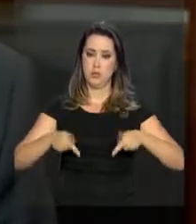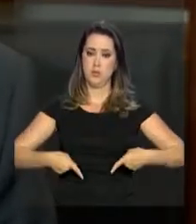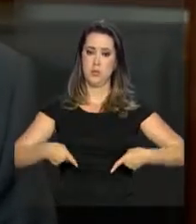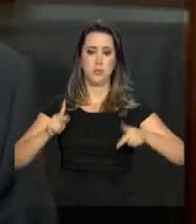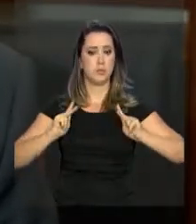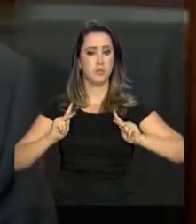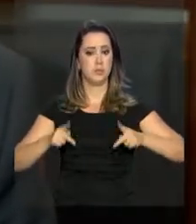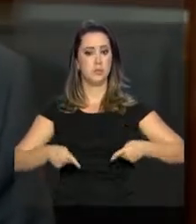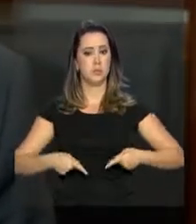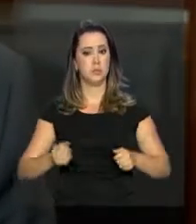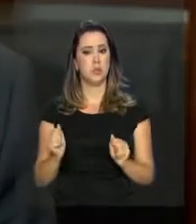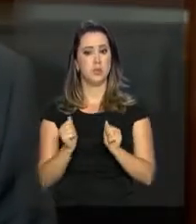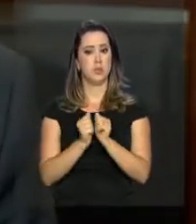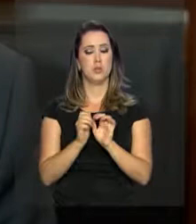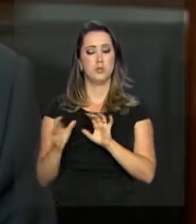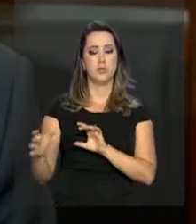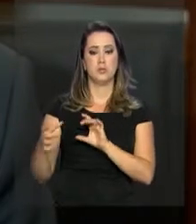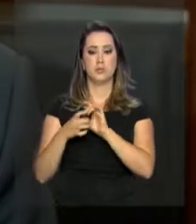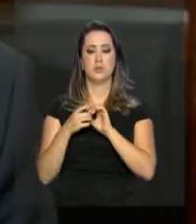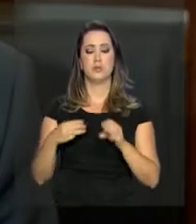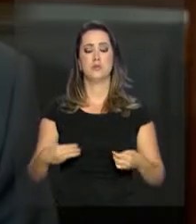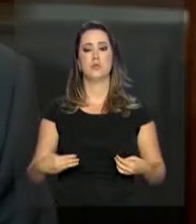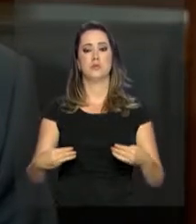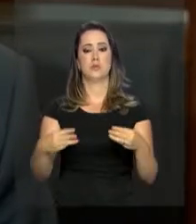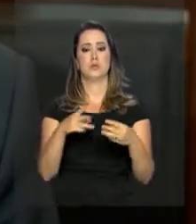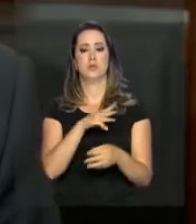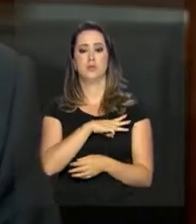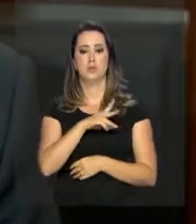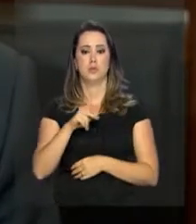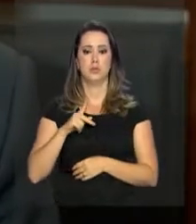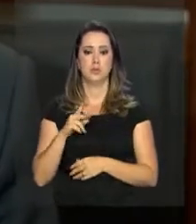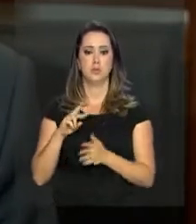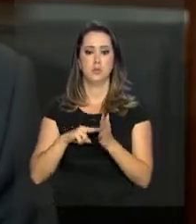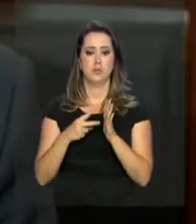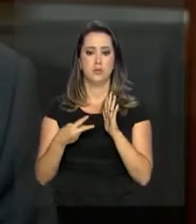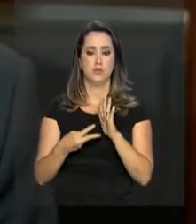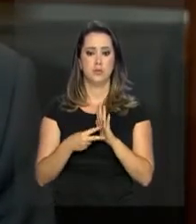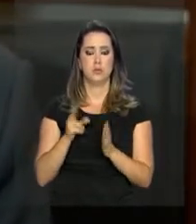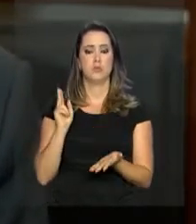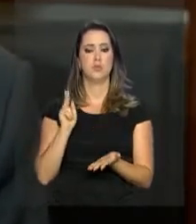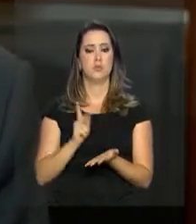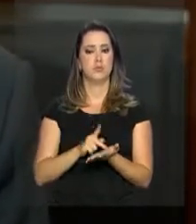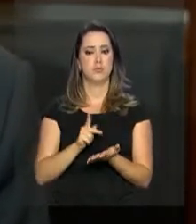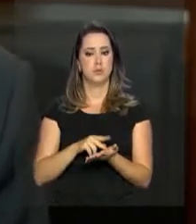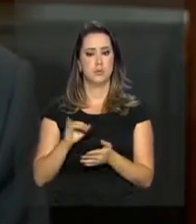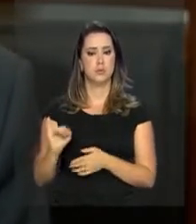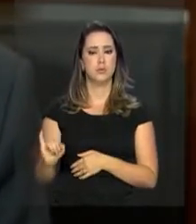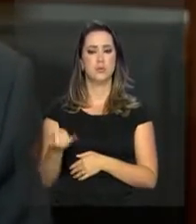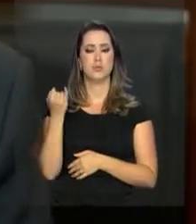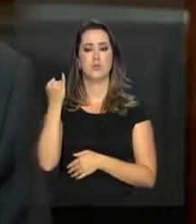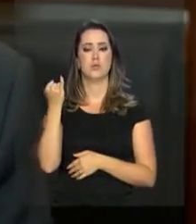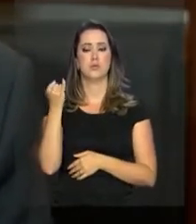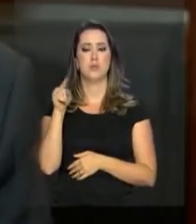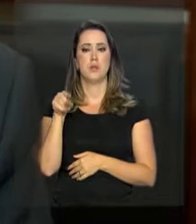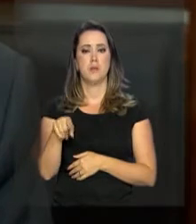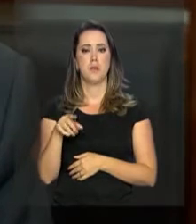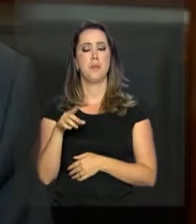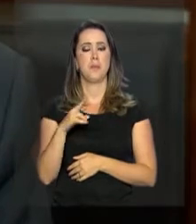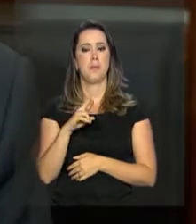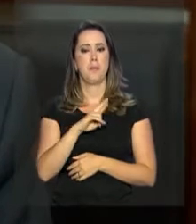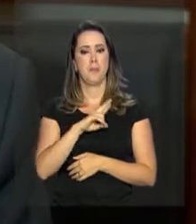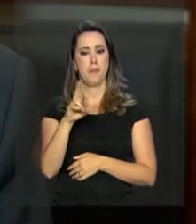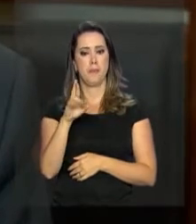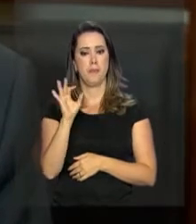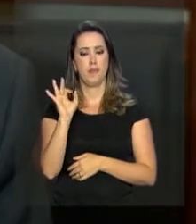gustavo rocha com a parceria com o ministério público representa de fato uma oportunidade representa